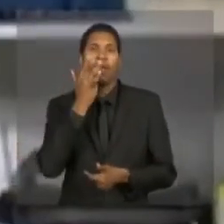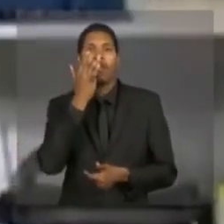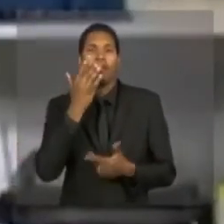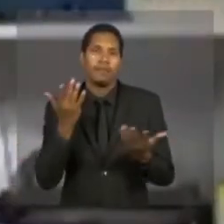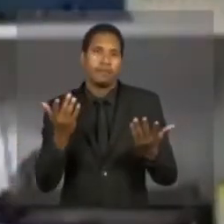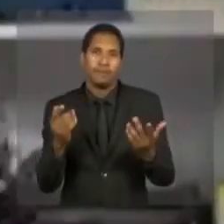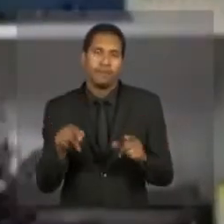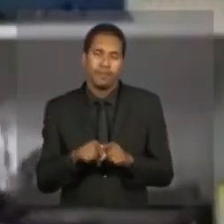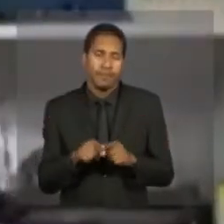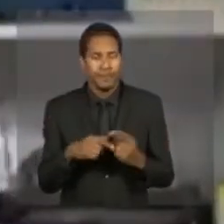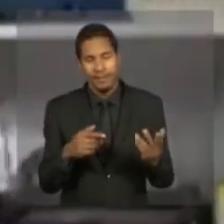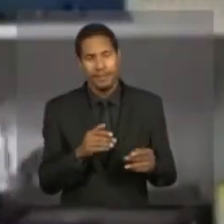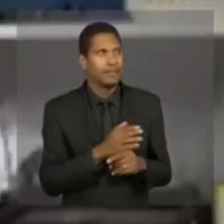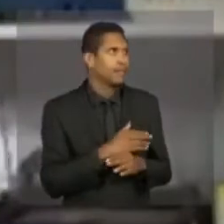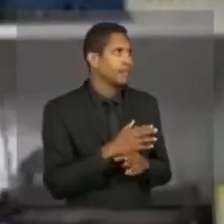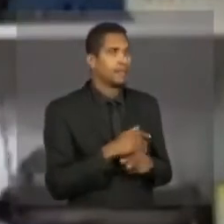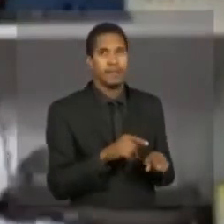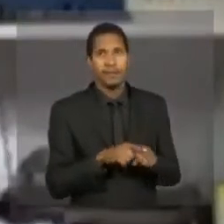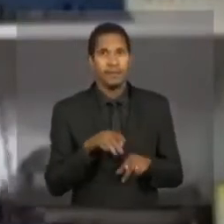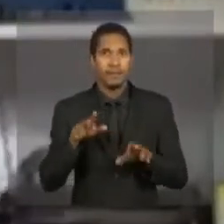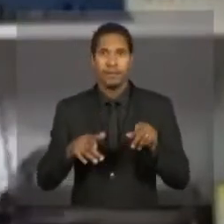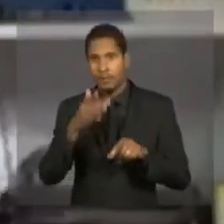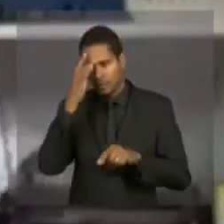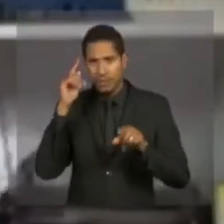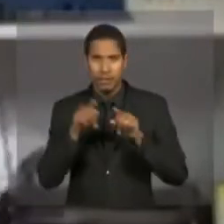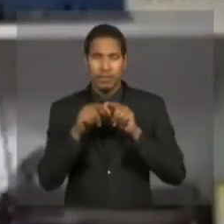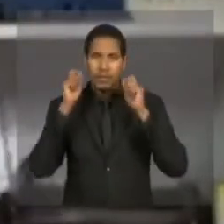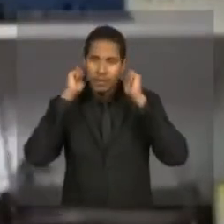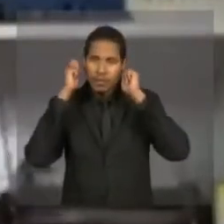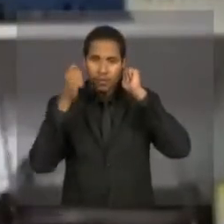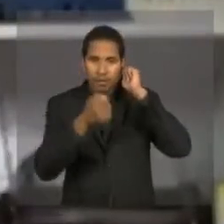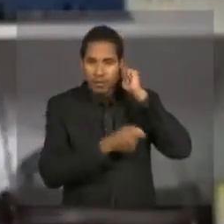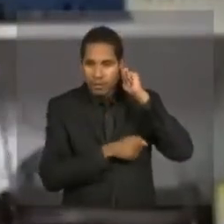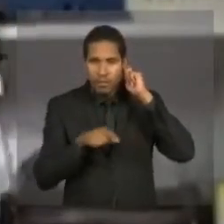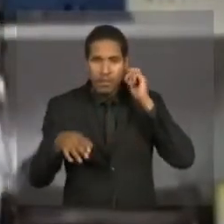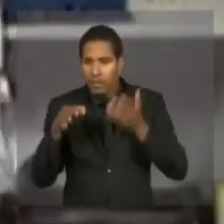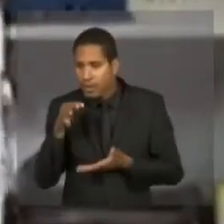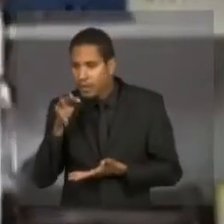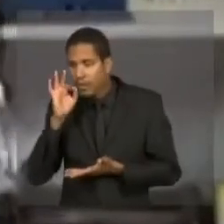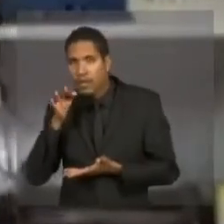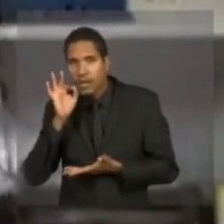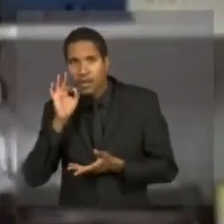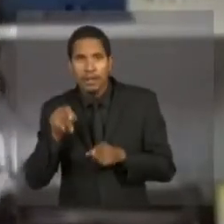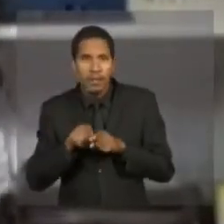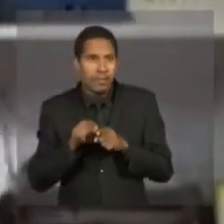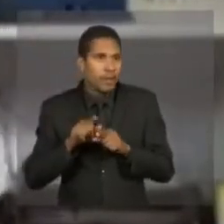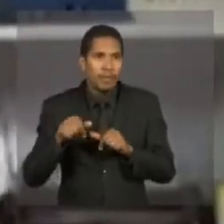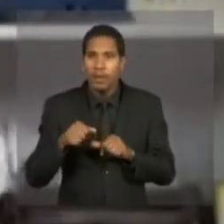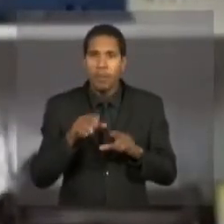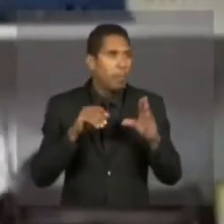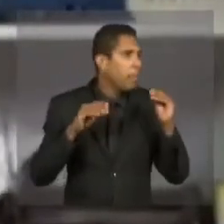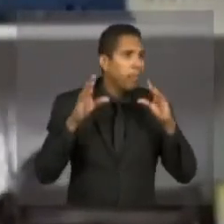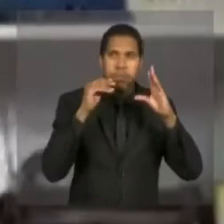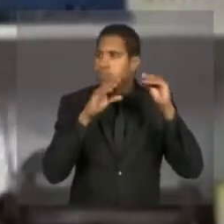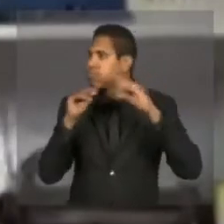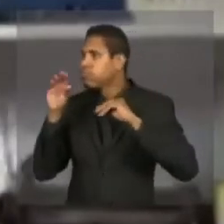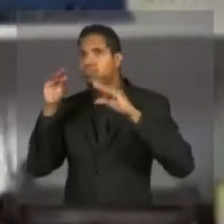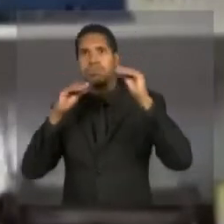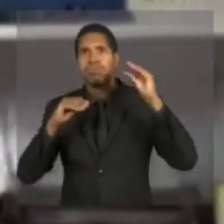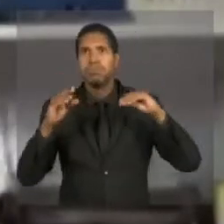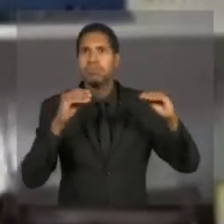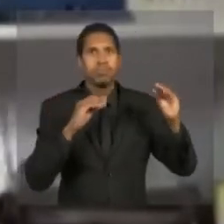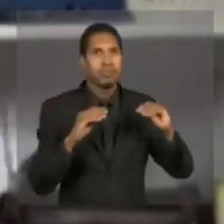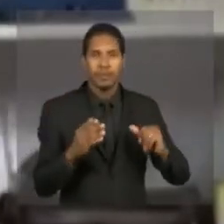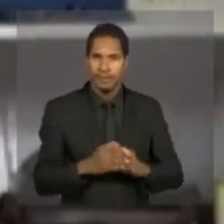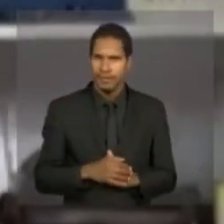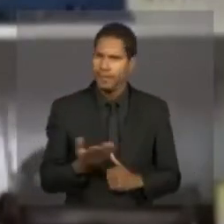A gente se distrai. Eu vejo as pessoas tiram a máscara para fumar, para tomar um café, para comer alguma coisa. Daqui a pouco estão falando próximas umas das outras. Imagina